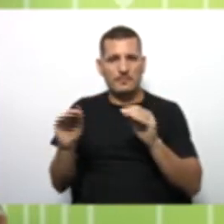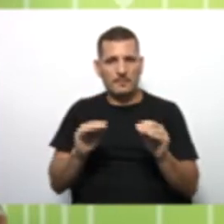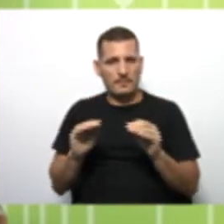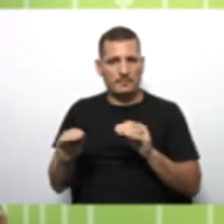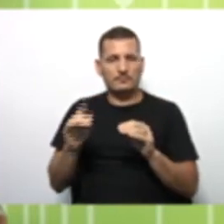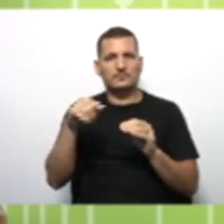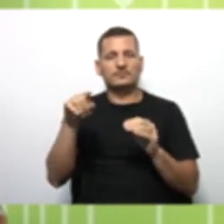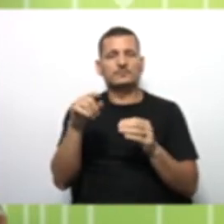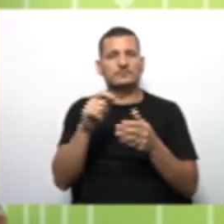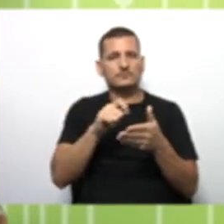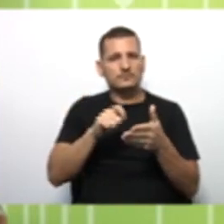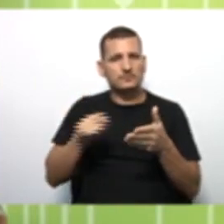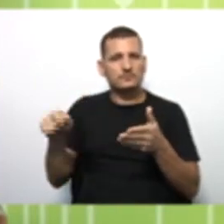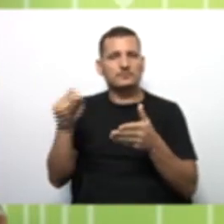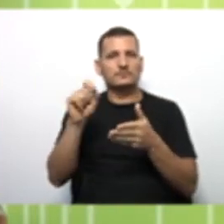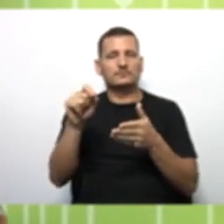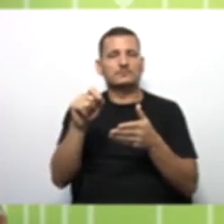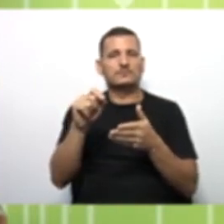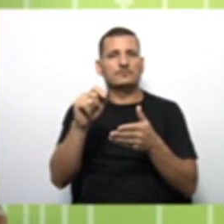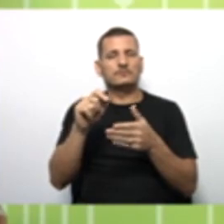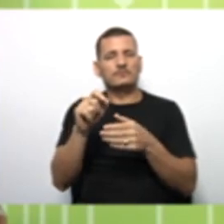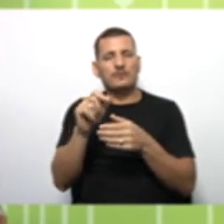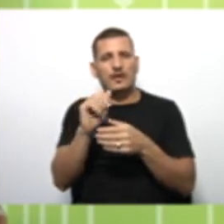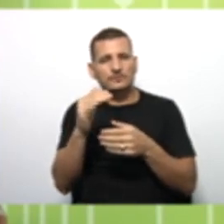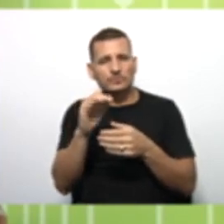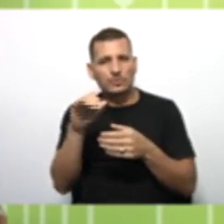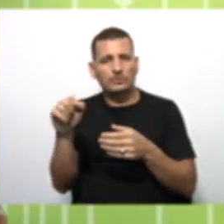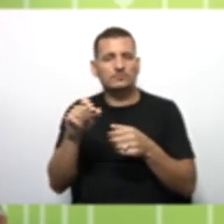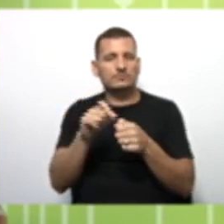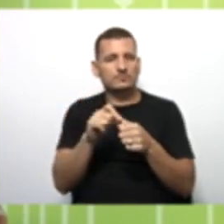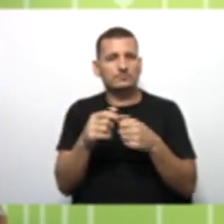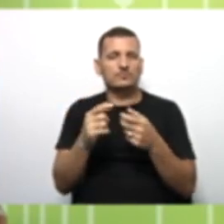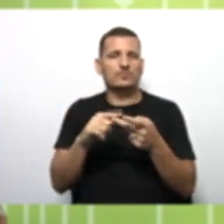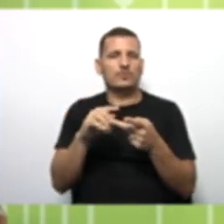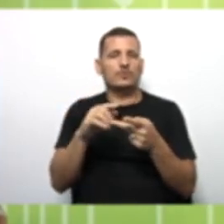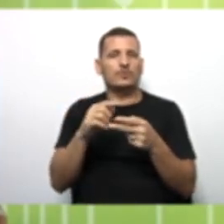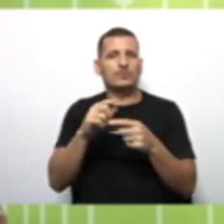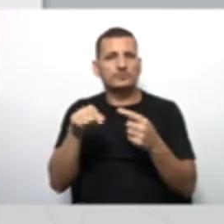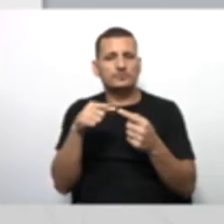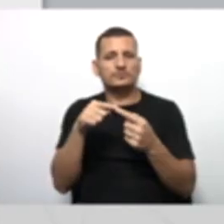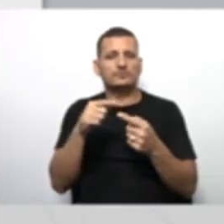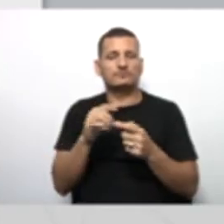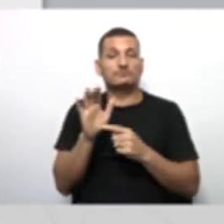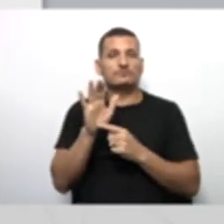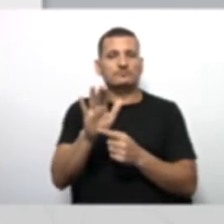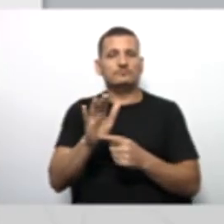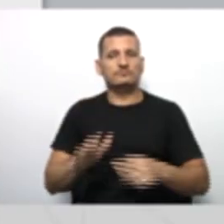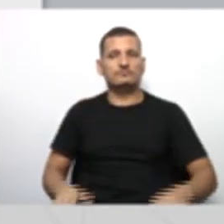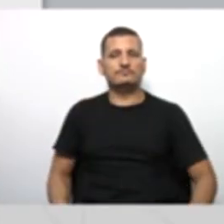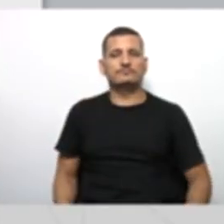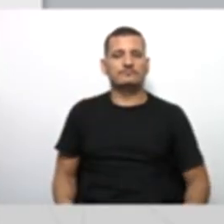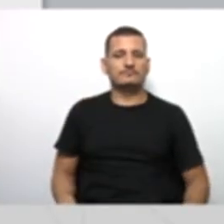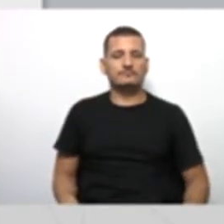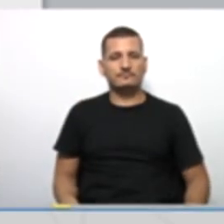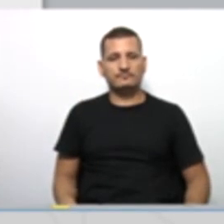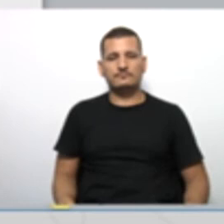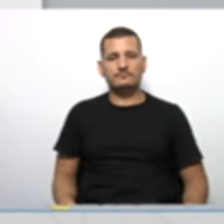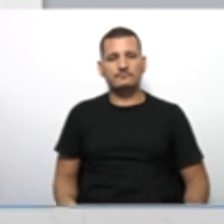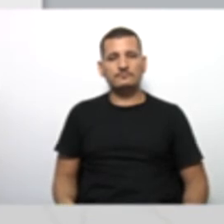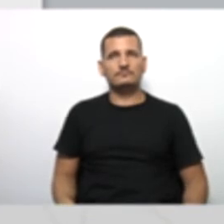tá? Então o que vocês têm que fazer? Vocês têm que passar isso para uma cartolina ou papel madeira, enfim, quais os recursos que vocês tiverem disponíveis, pode fazer até no